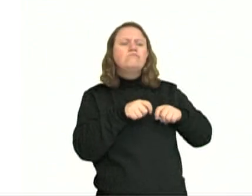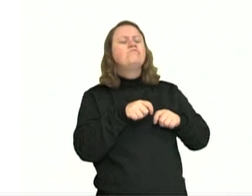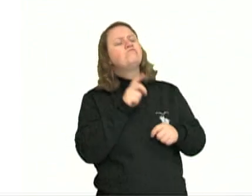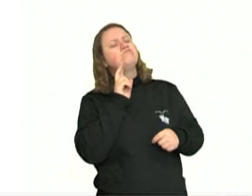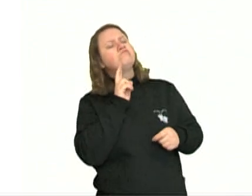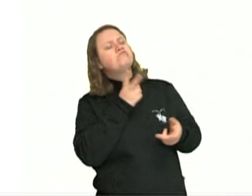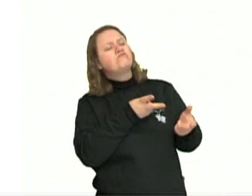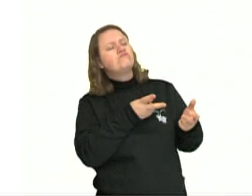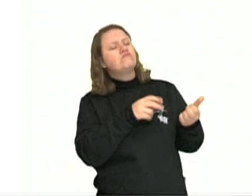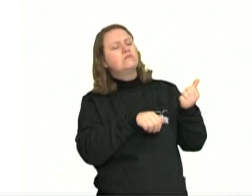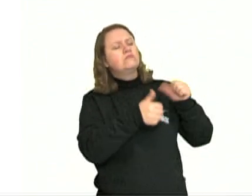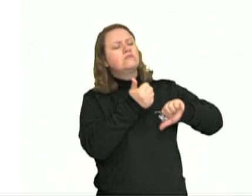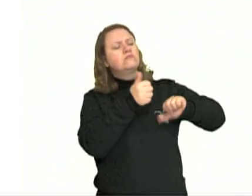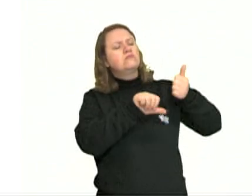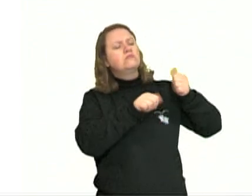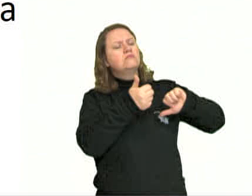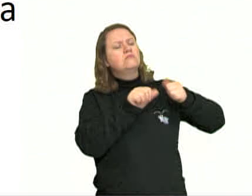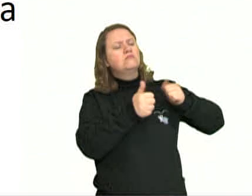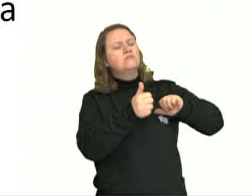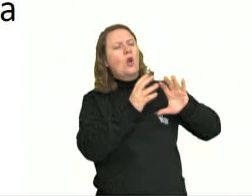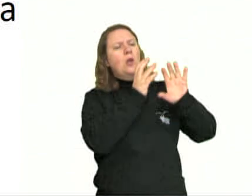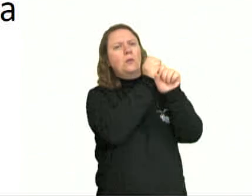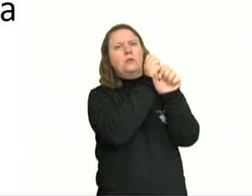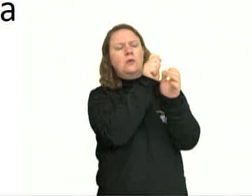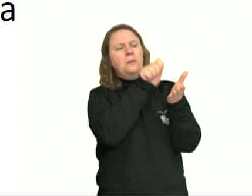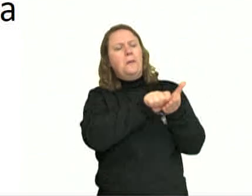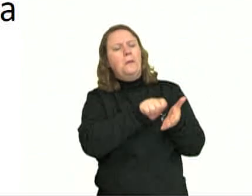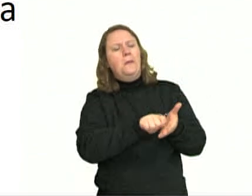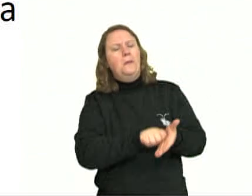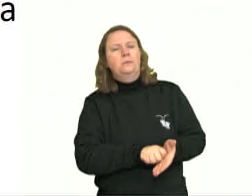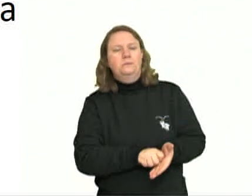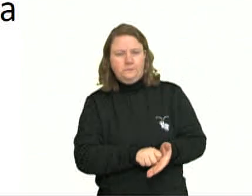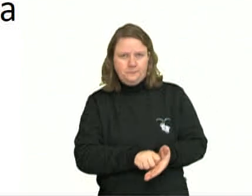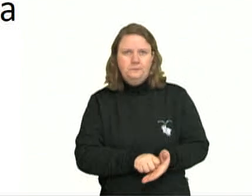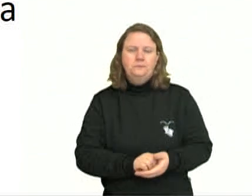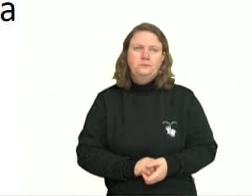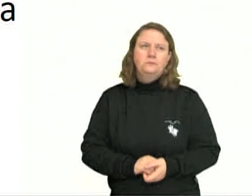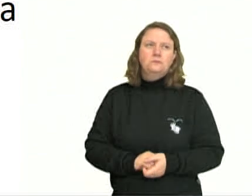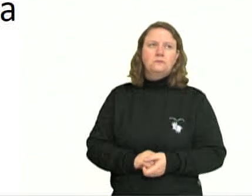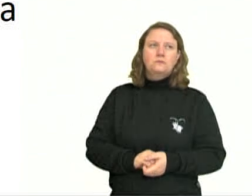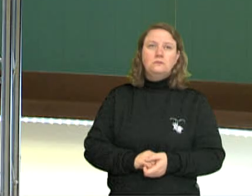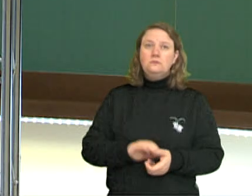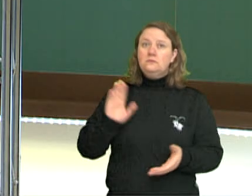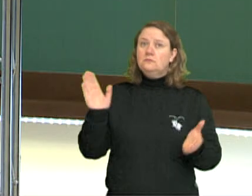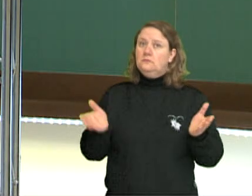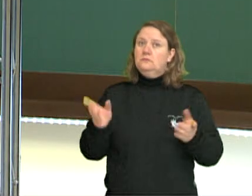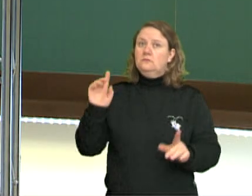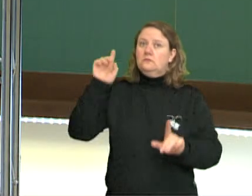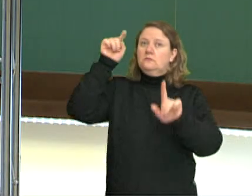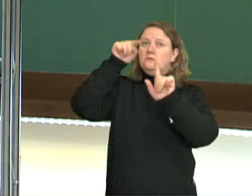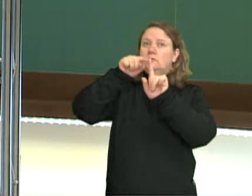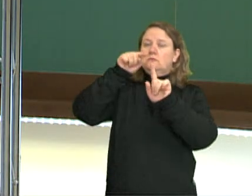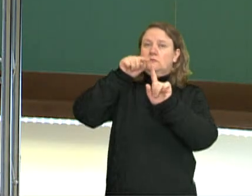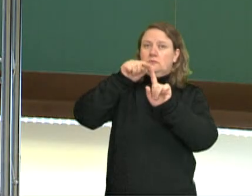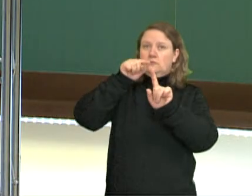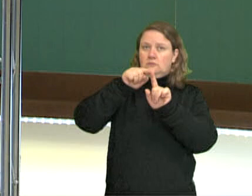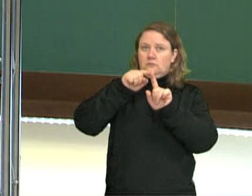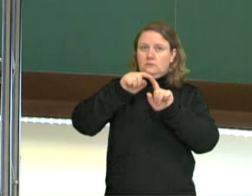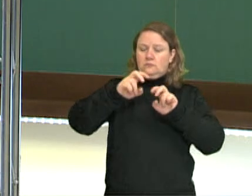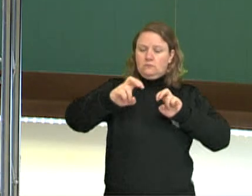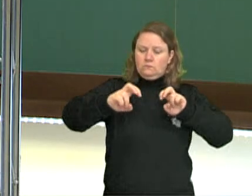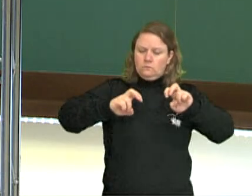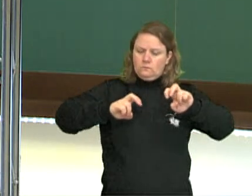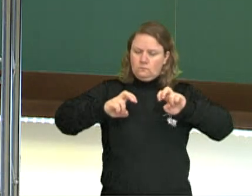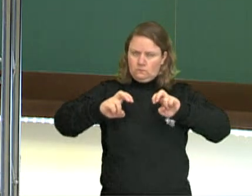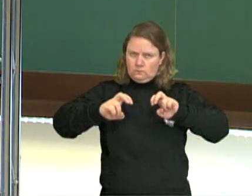verificar ali a pontuação, possa fazer as anotações. E vamos falar um pouquinho sobre o objetivo dessa luta,